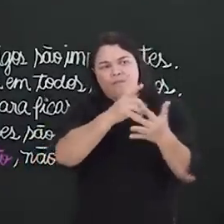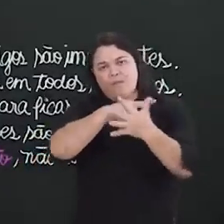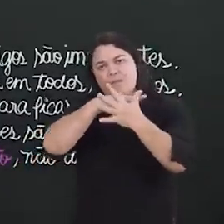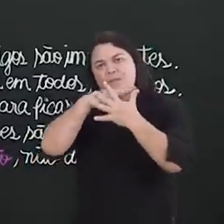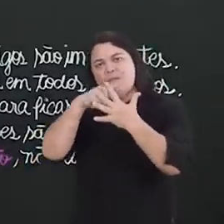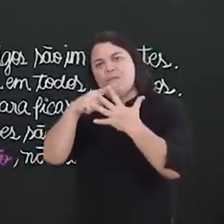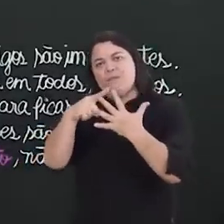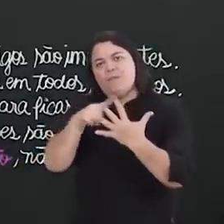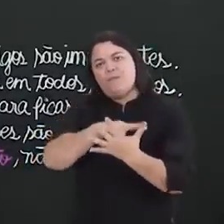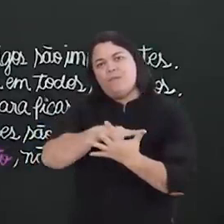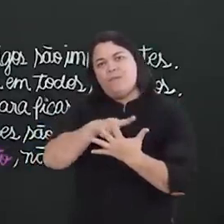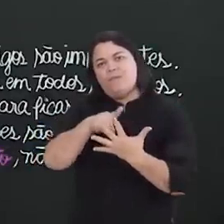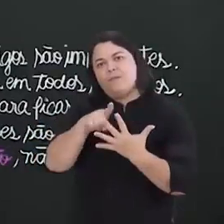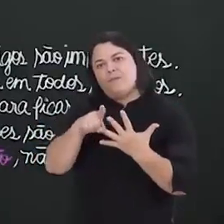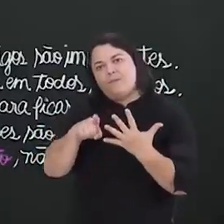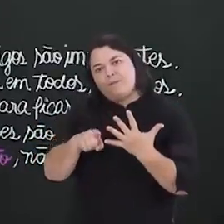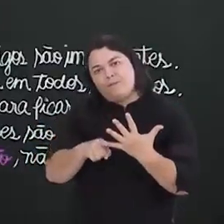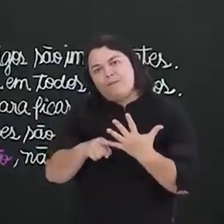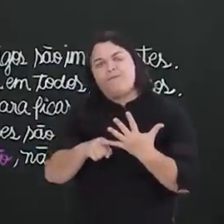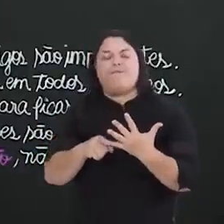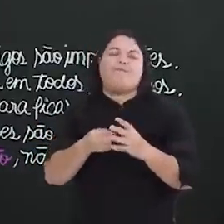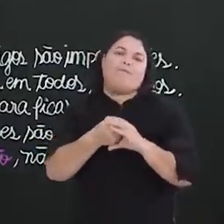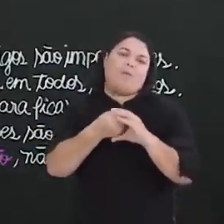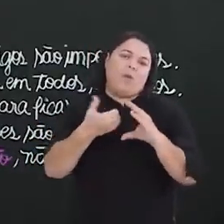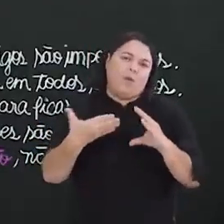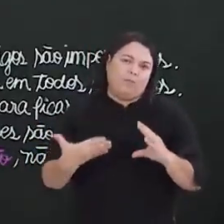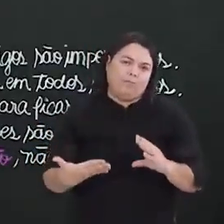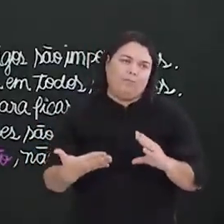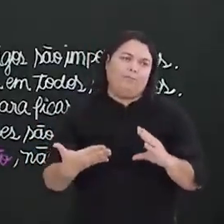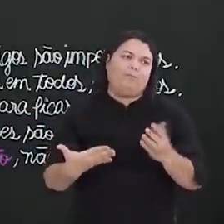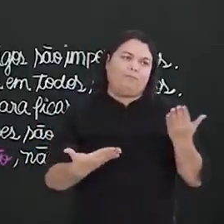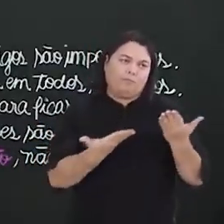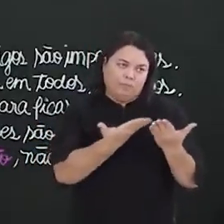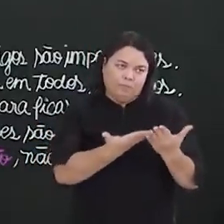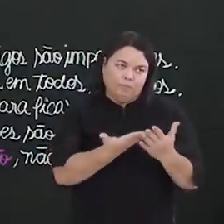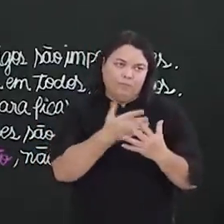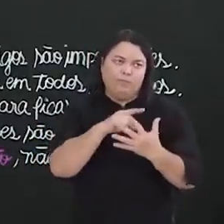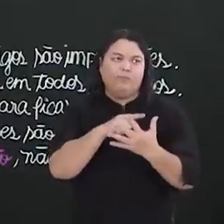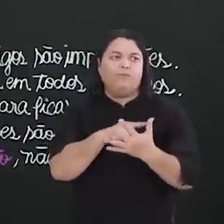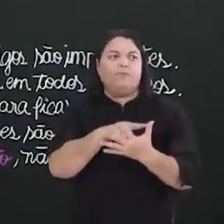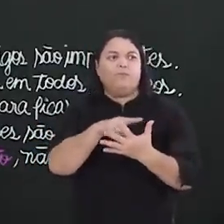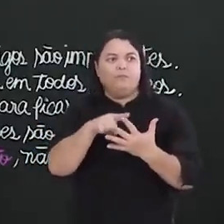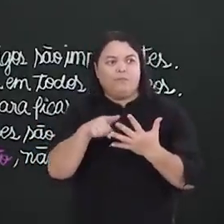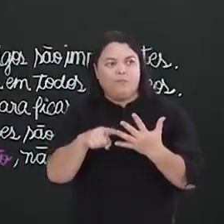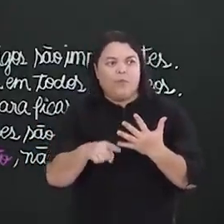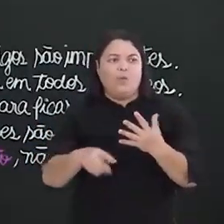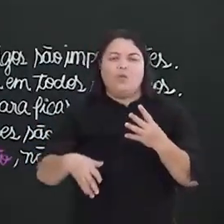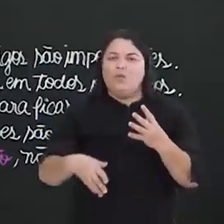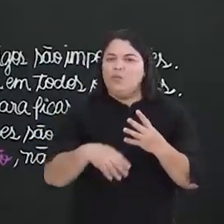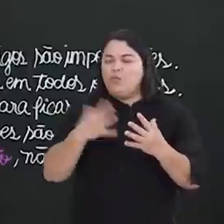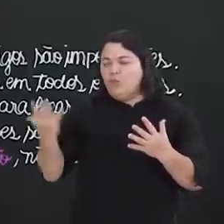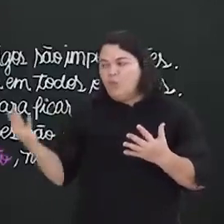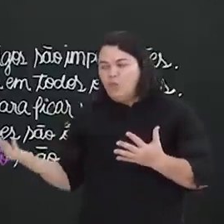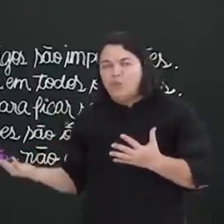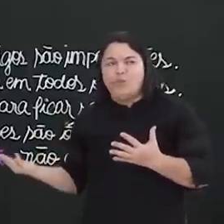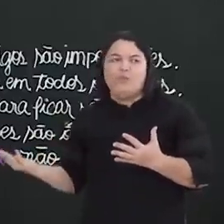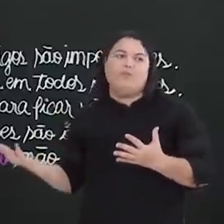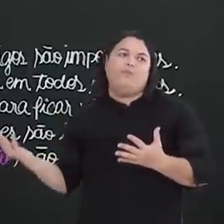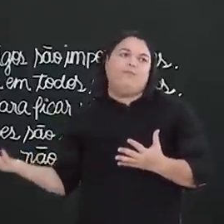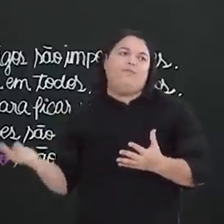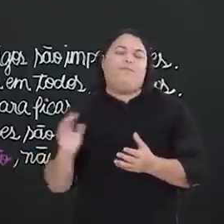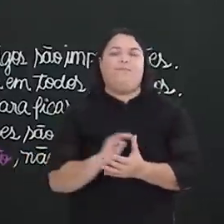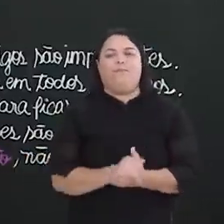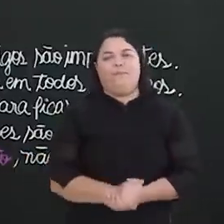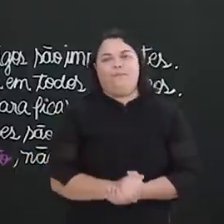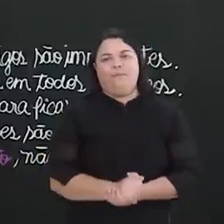de serem associadas por meio dessas conjunções que indicam adição, alternativa, explicação, conclusão